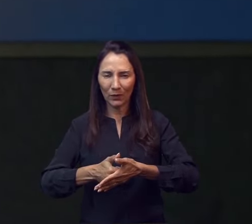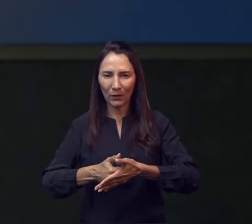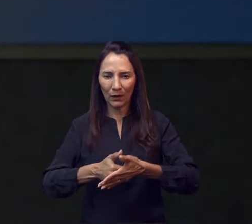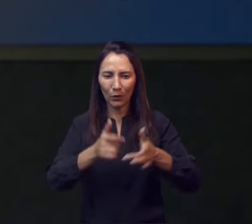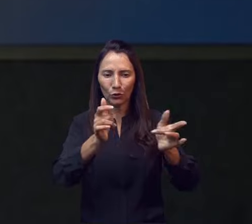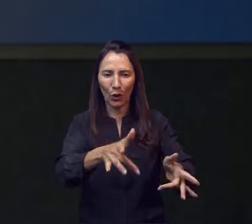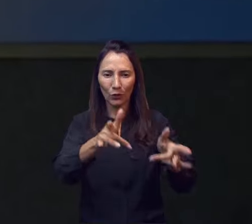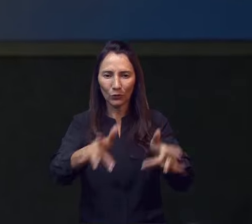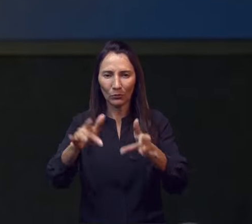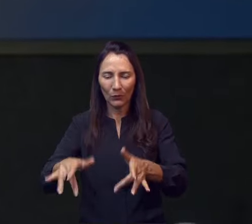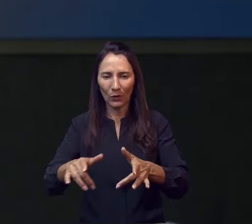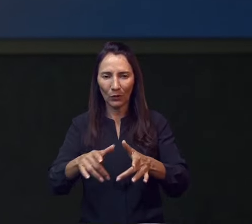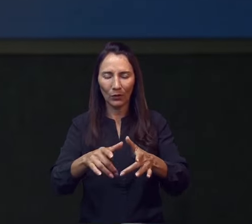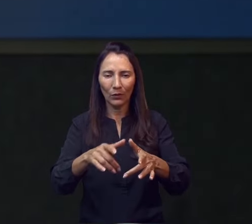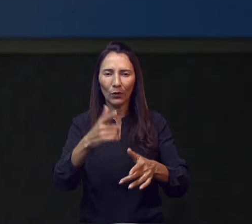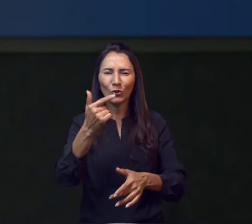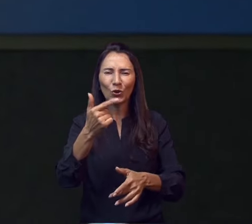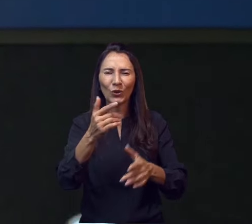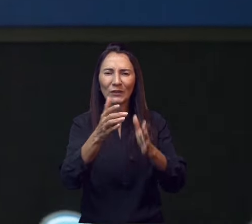sobraram doces